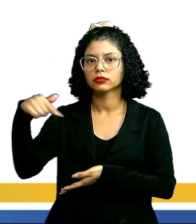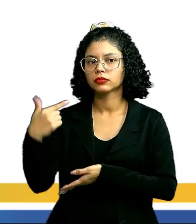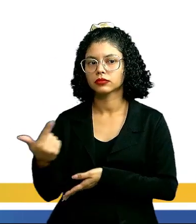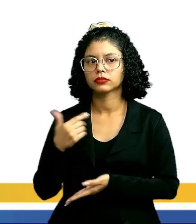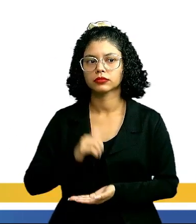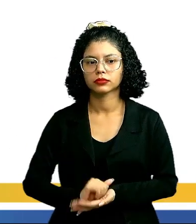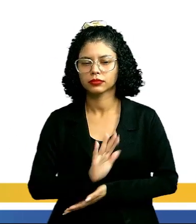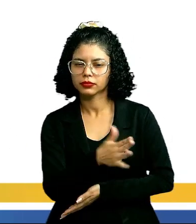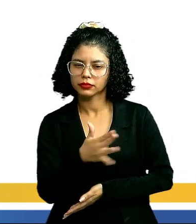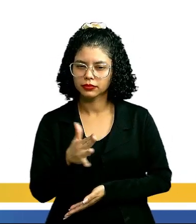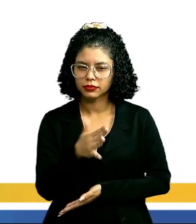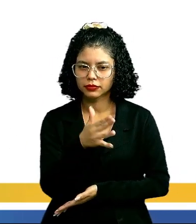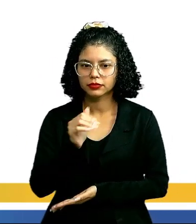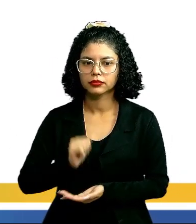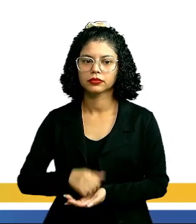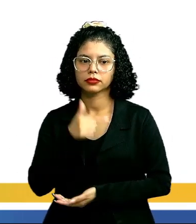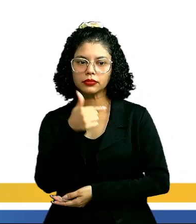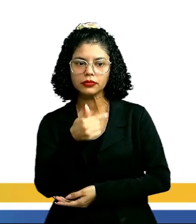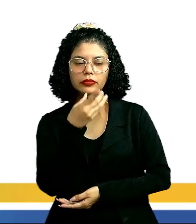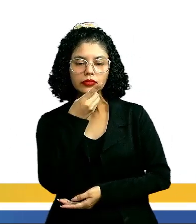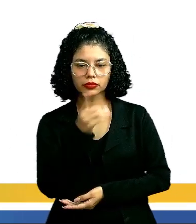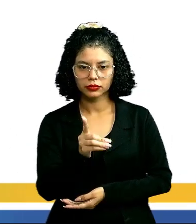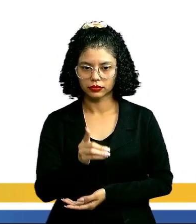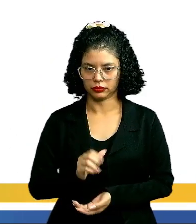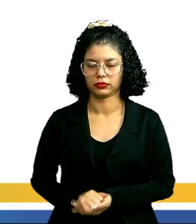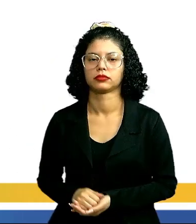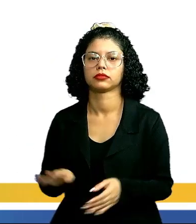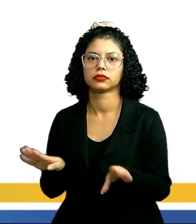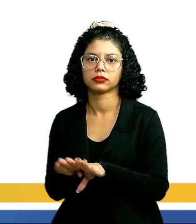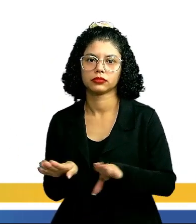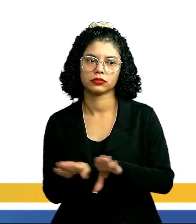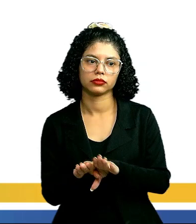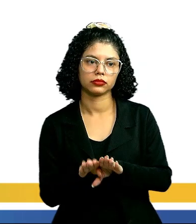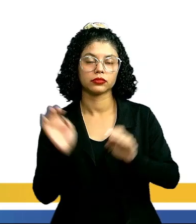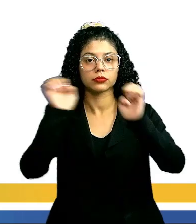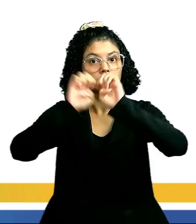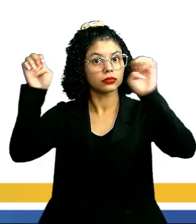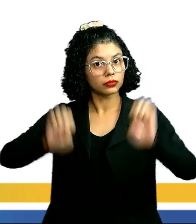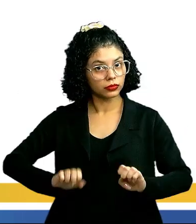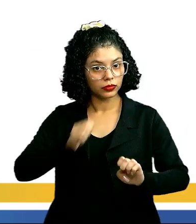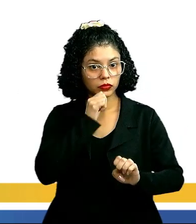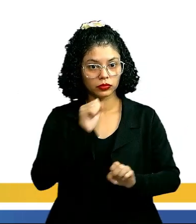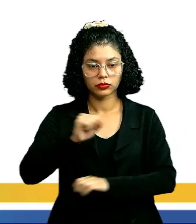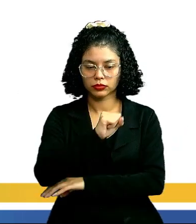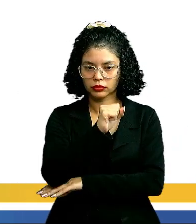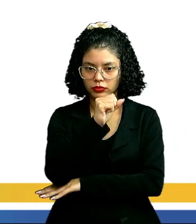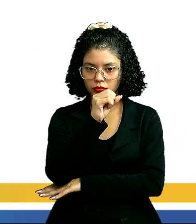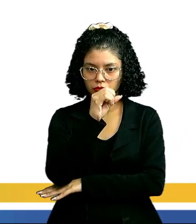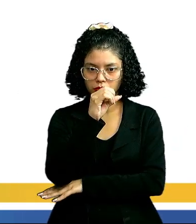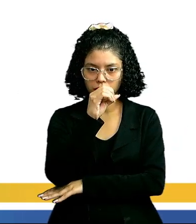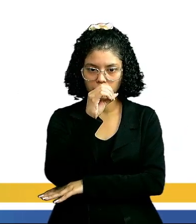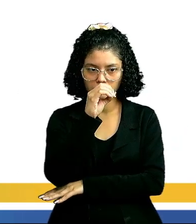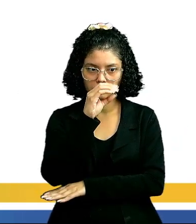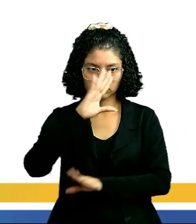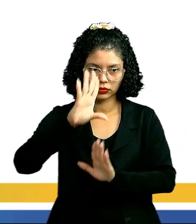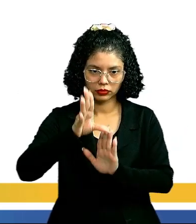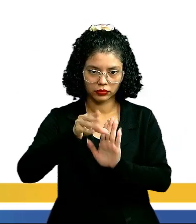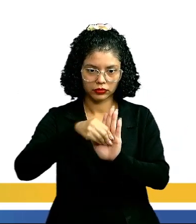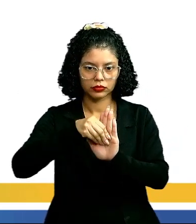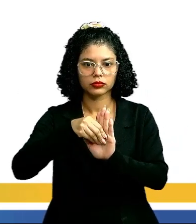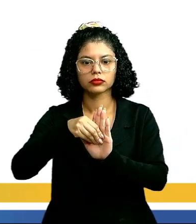de aproximadamente 7 dias, a estrutura embrionária ela se